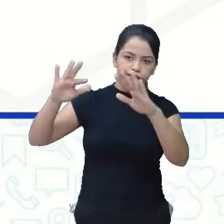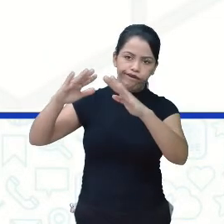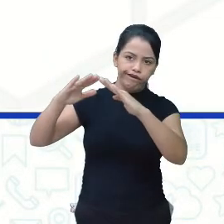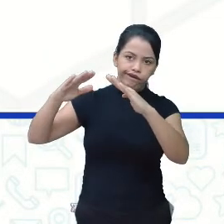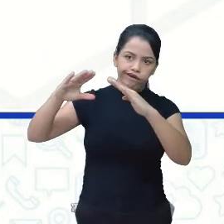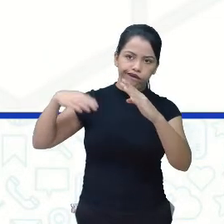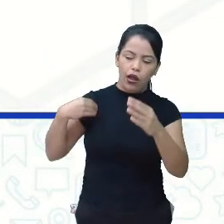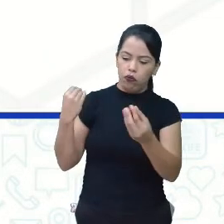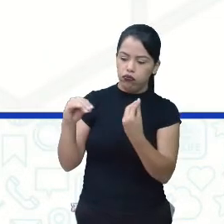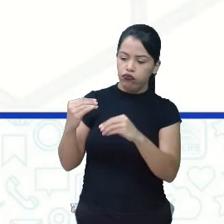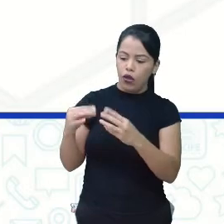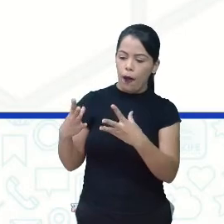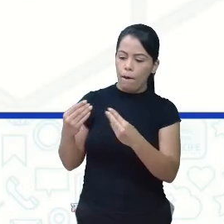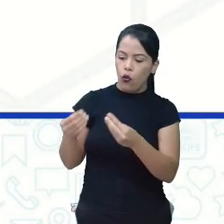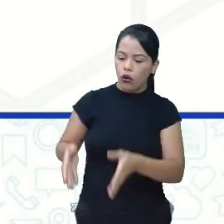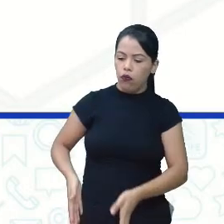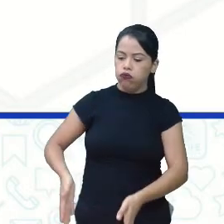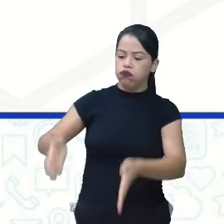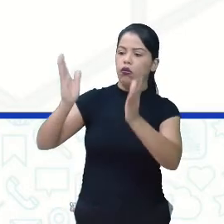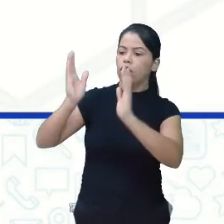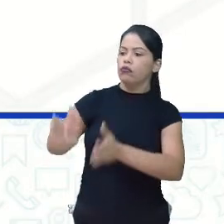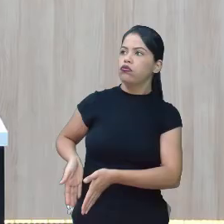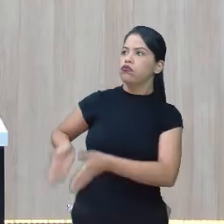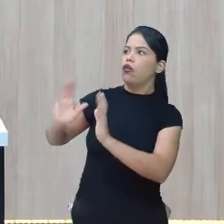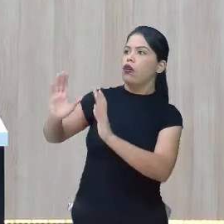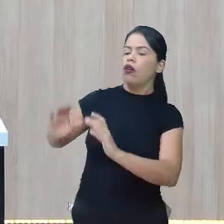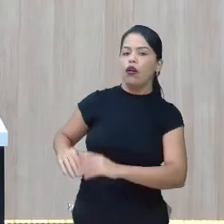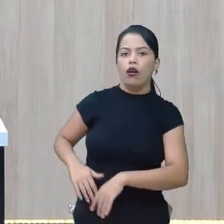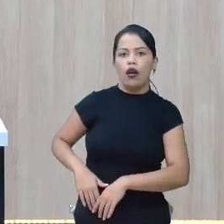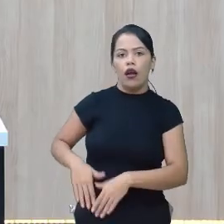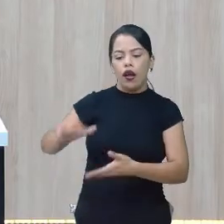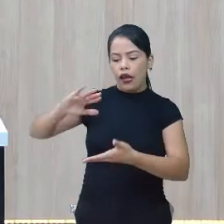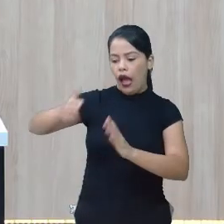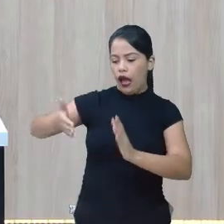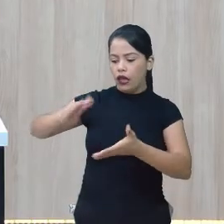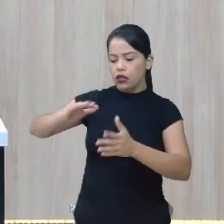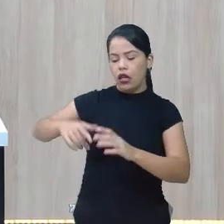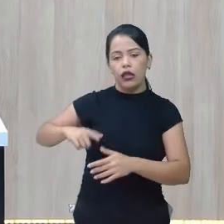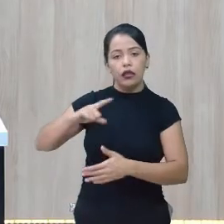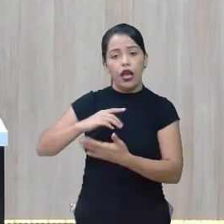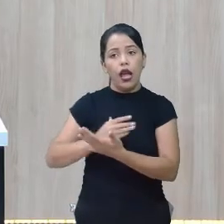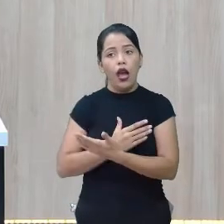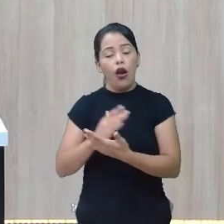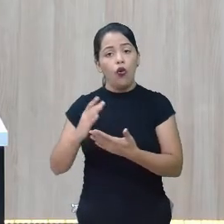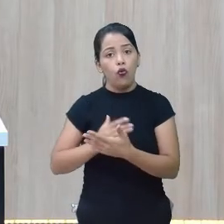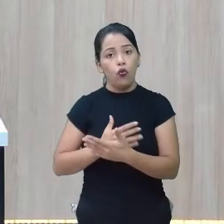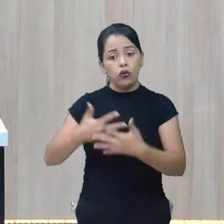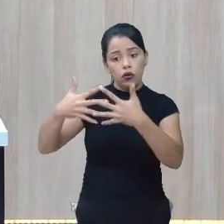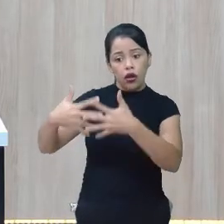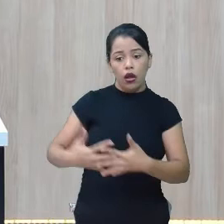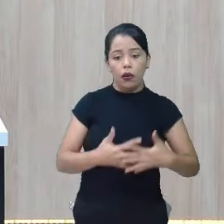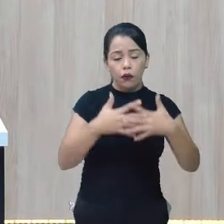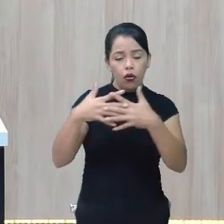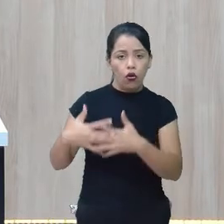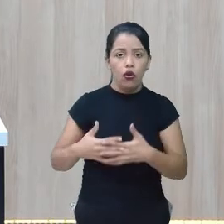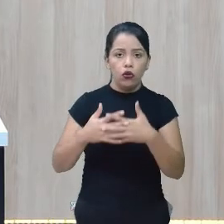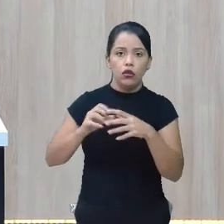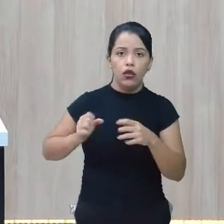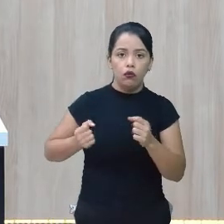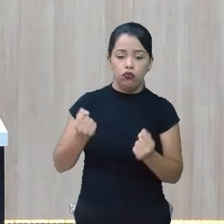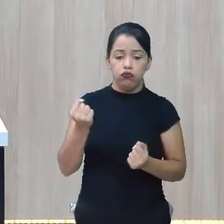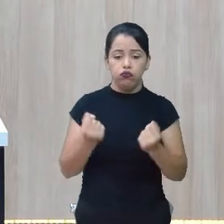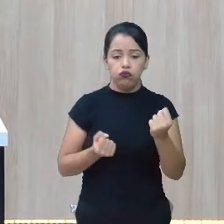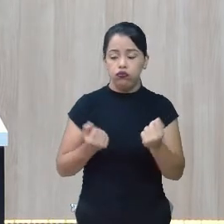alguma situação até mesmo da gente visualizar isso no caminhão, né? Tem caminhões que andam abertos e a gente consegue ver como fica organizadinho, né,